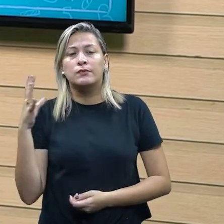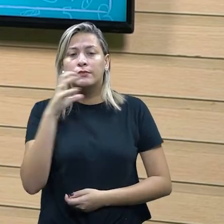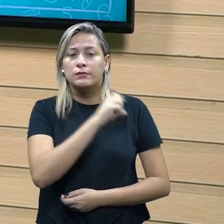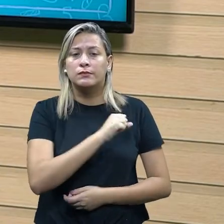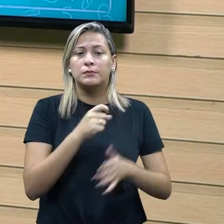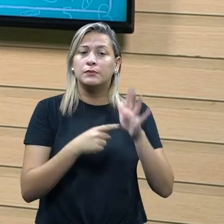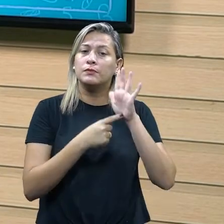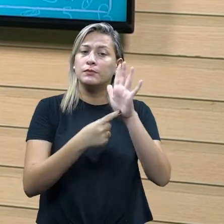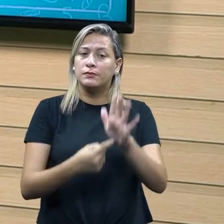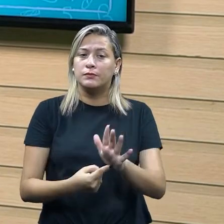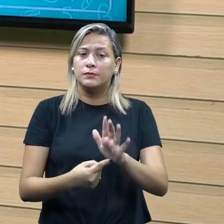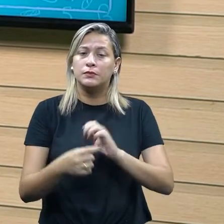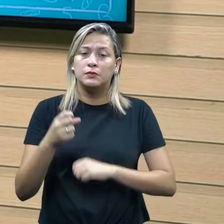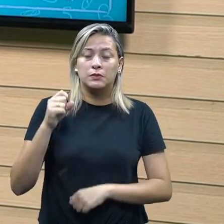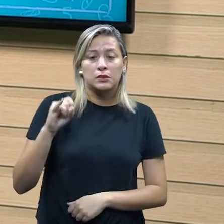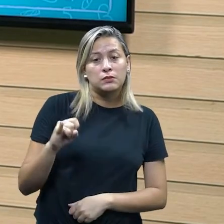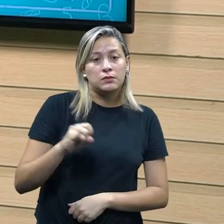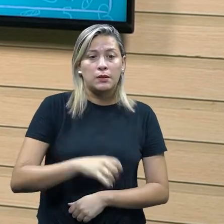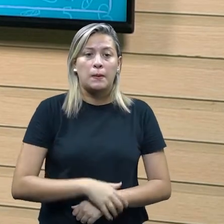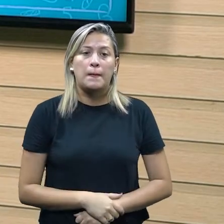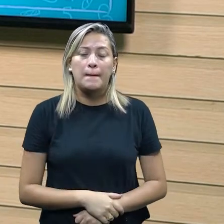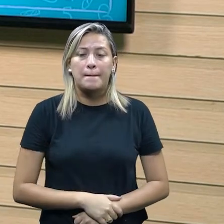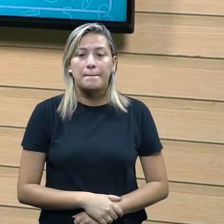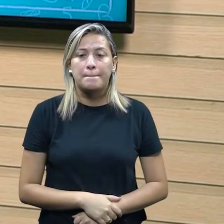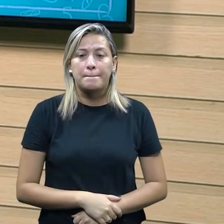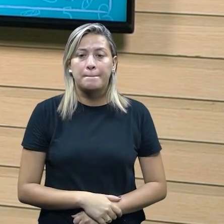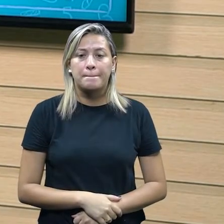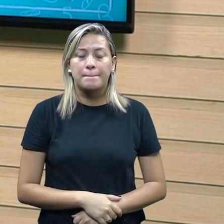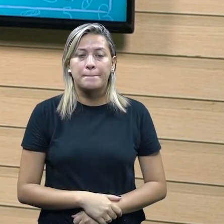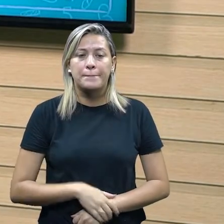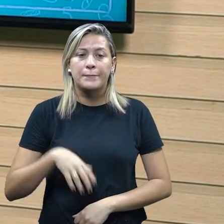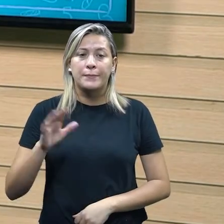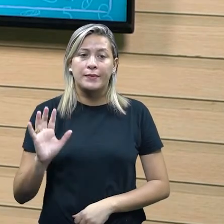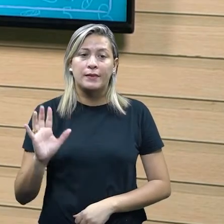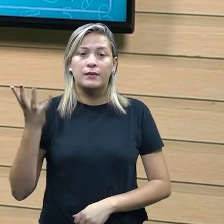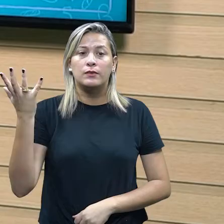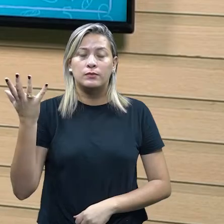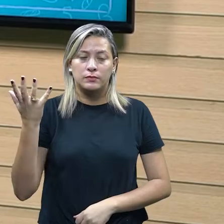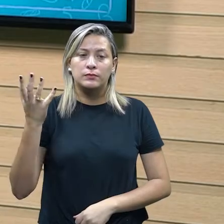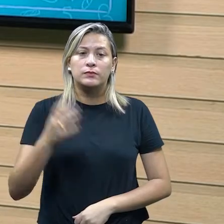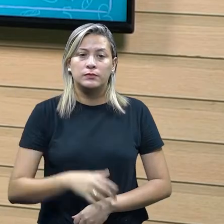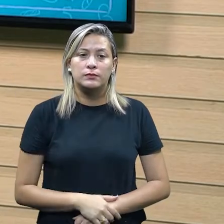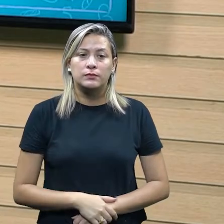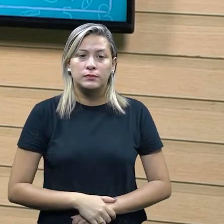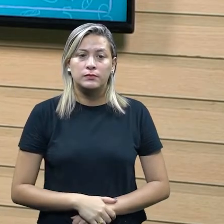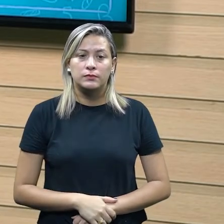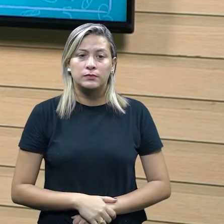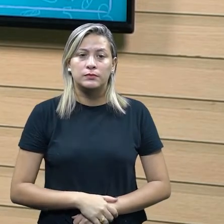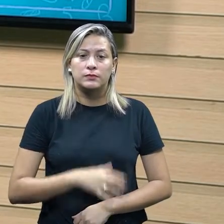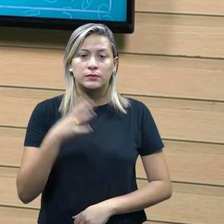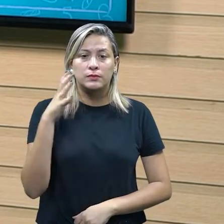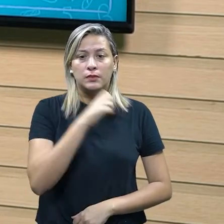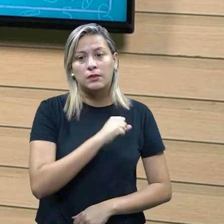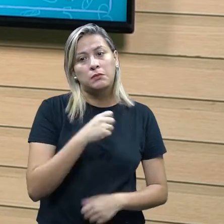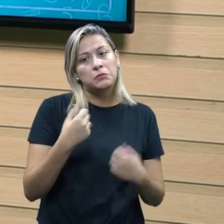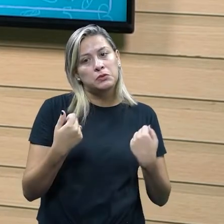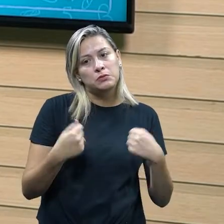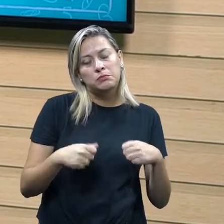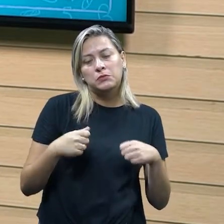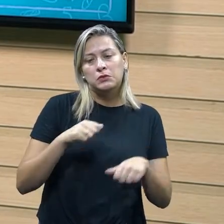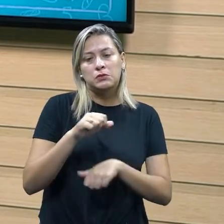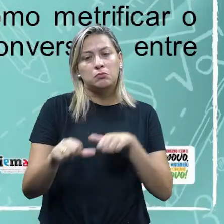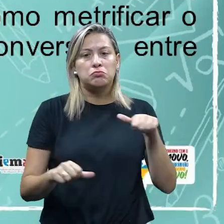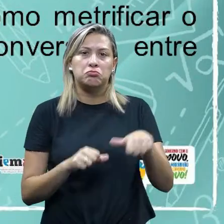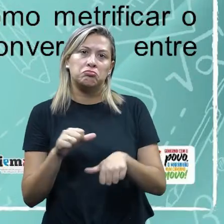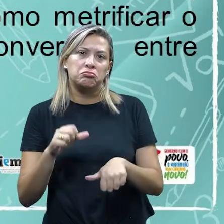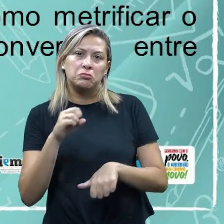instantaneamente, mostrando se é viável que aquele projeto ocorra daquela forma ou se ele precisa de uma modificação ou uma